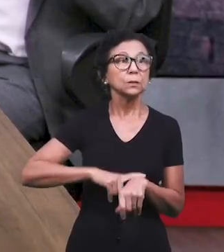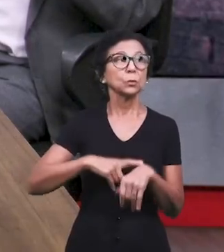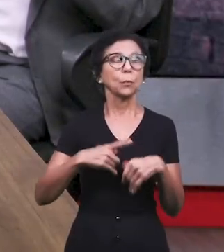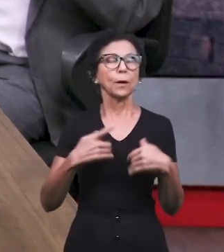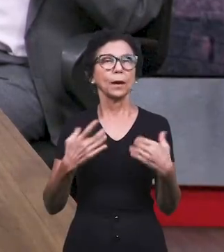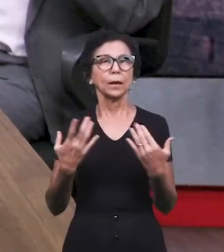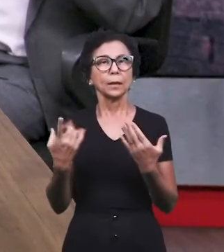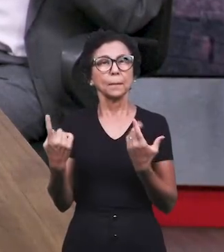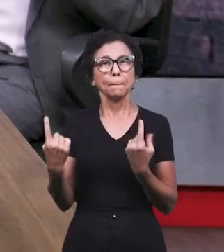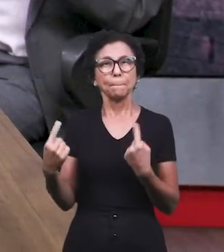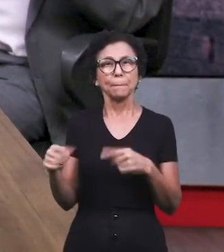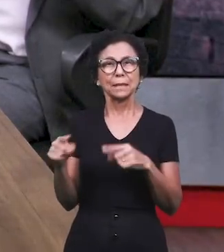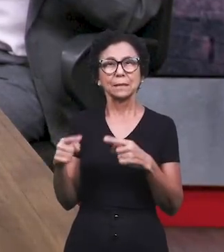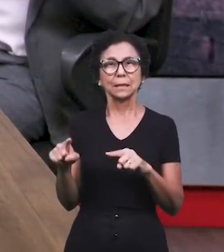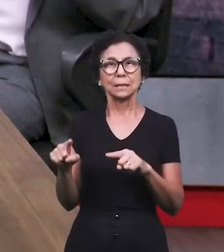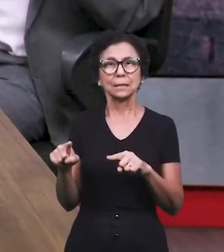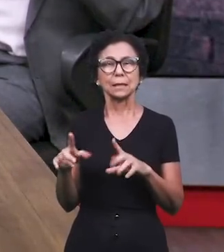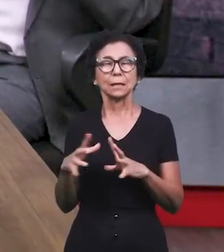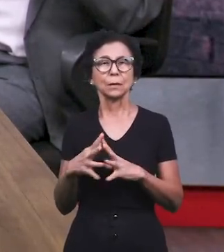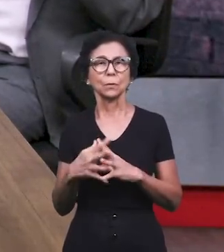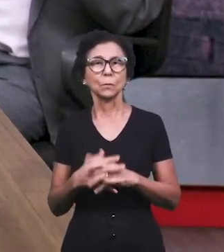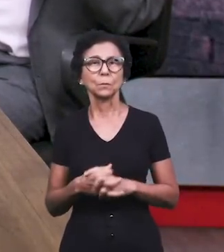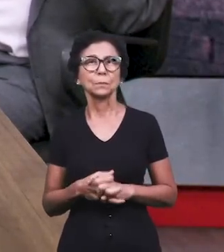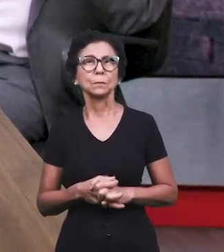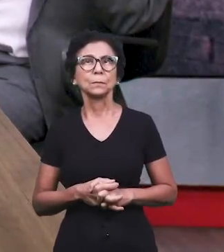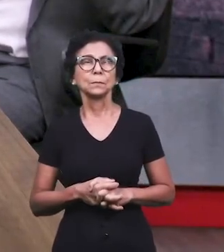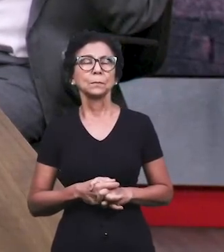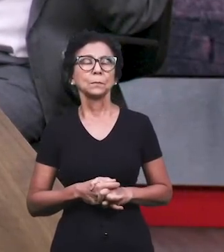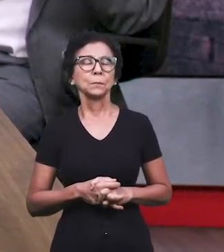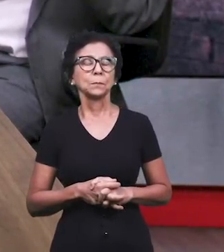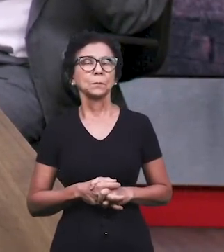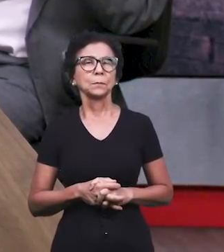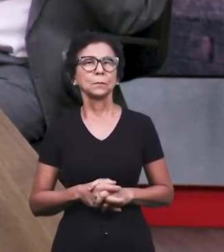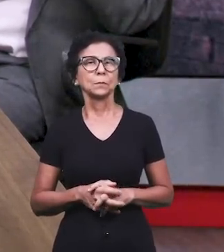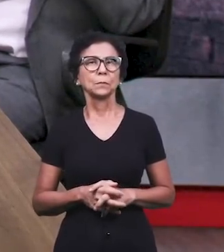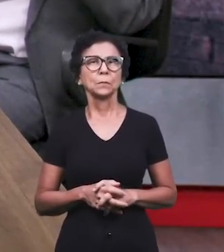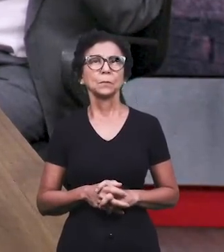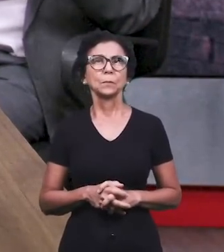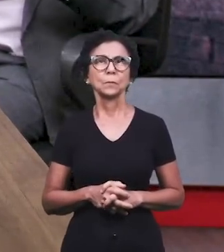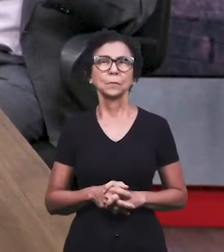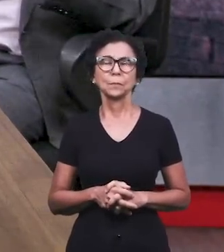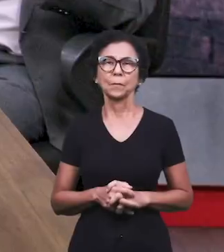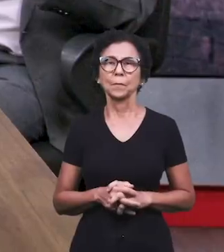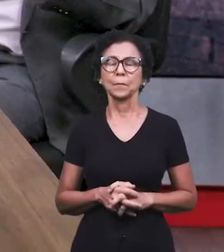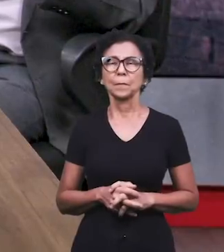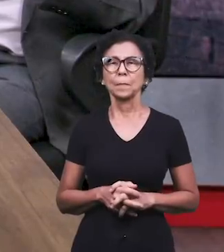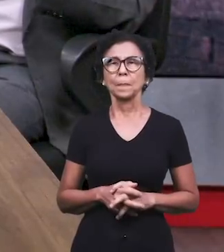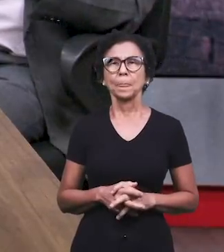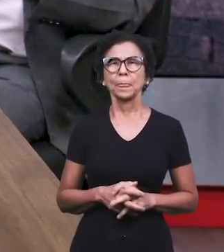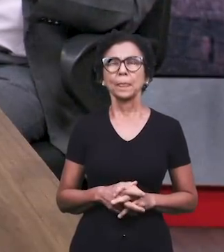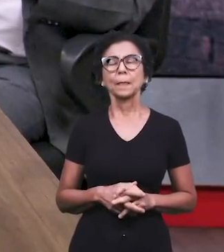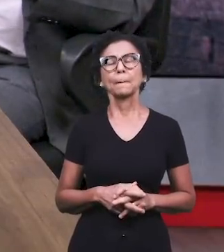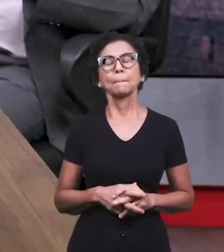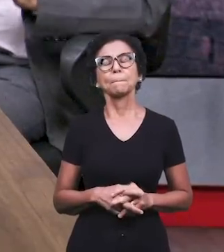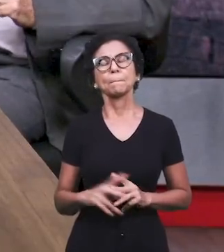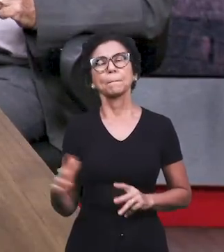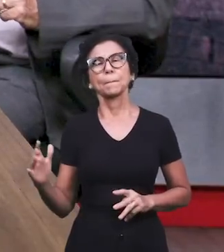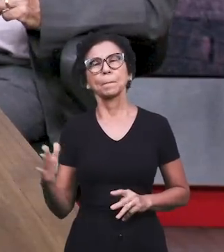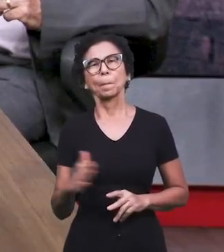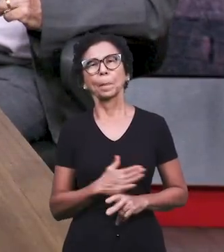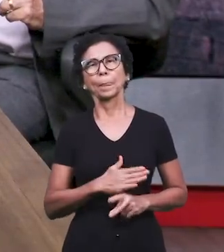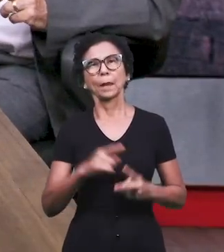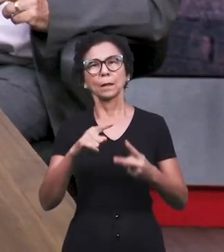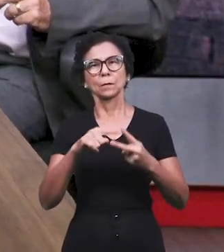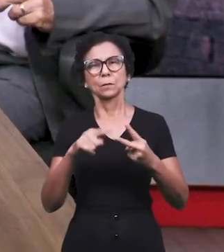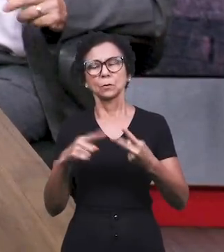que a perseguição deixou de ser esporádica para ser uma perseguição coordenada. Muito bom. O que